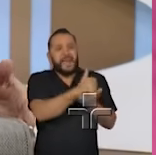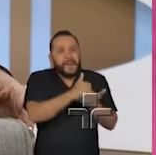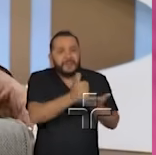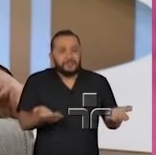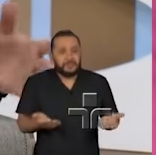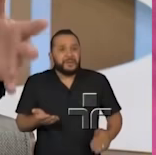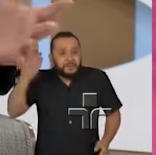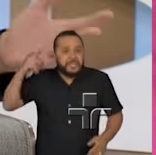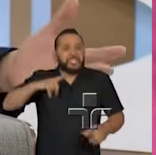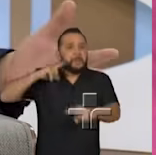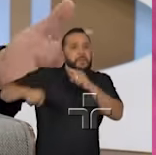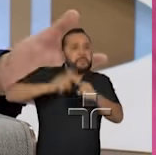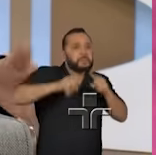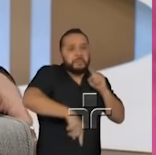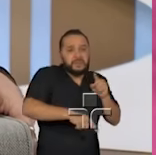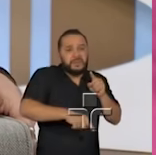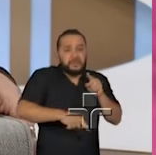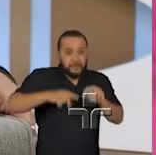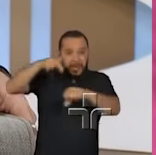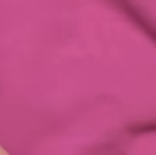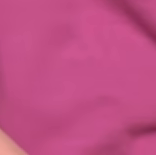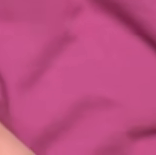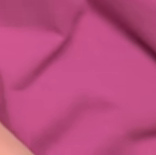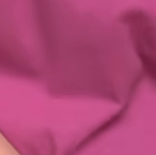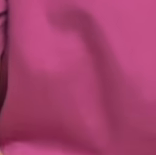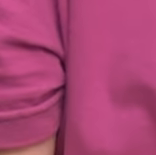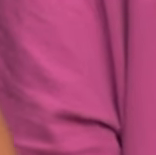desinventaram. Nós estamos demodê, precisamos nos atualizar.